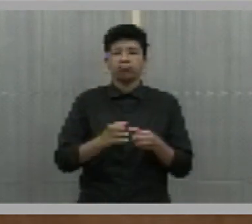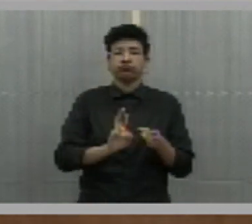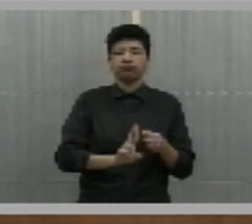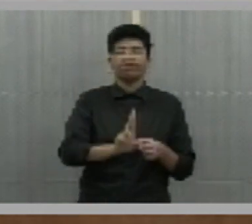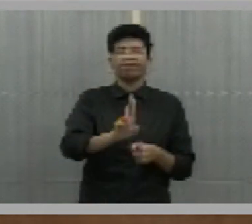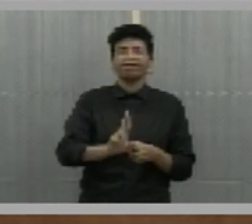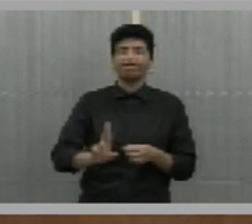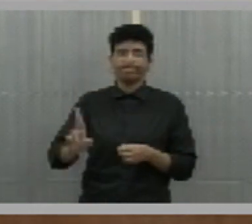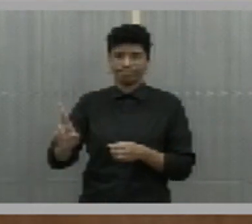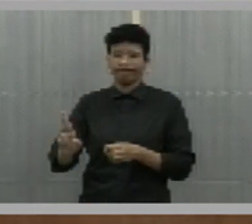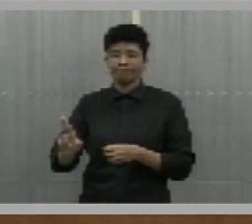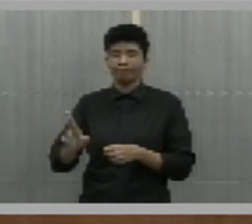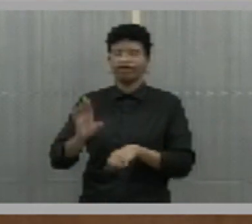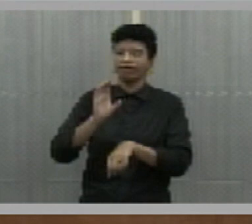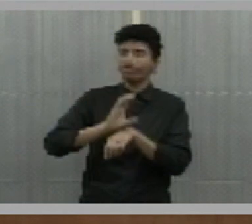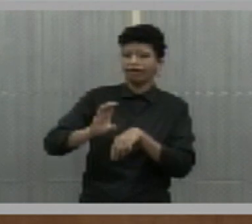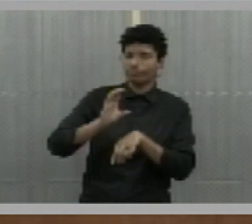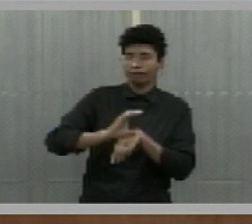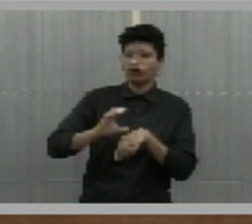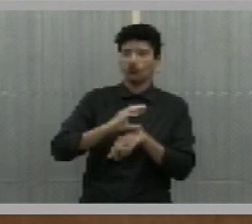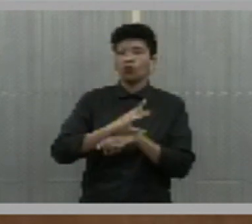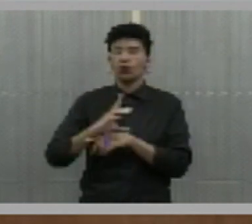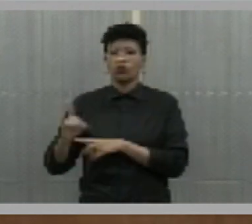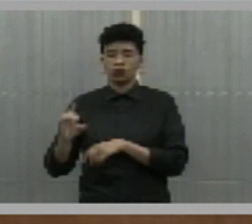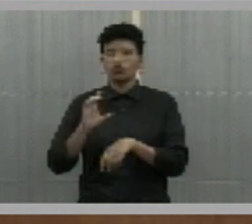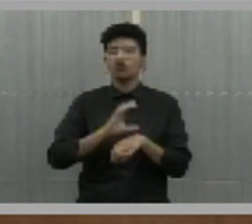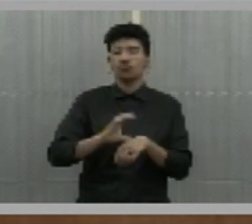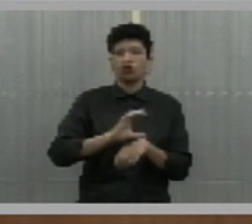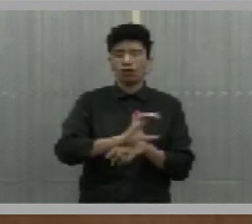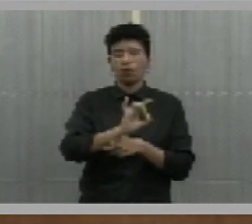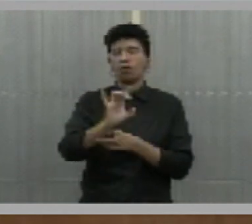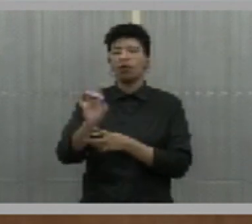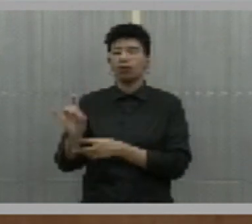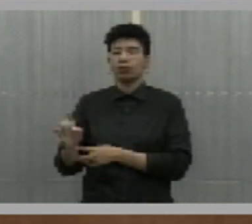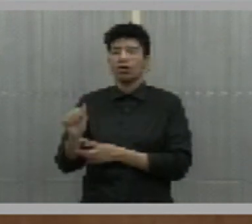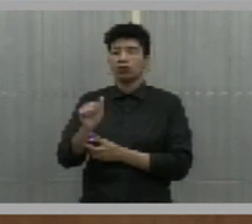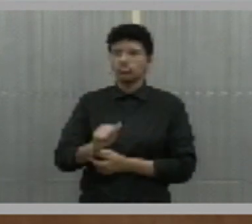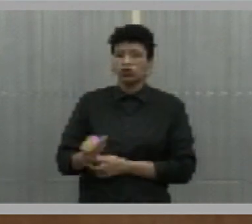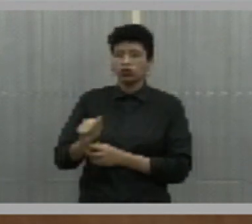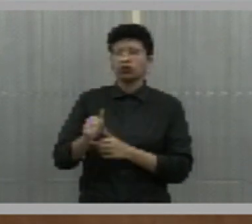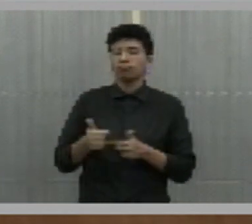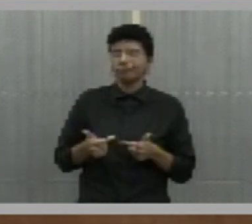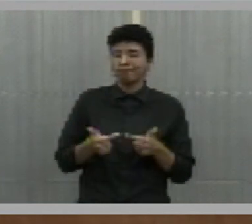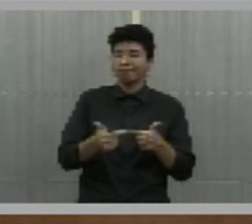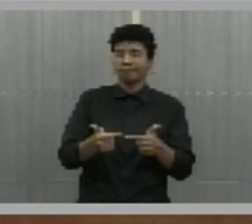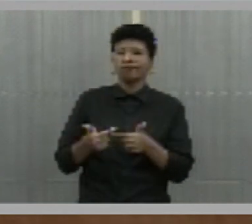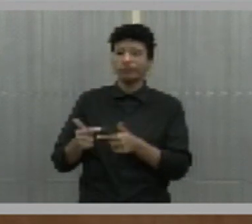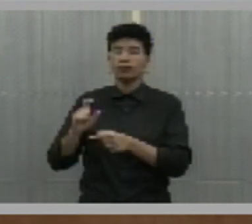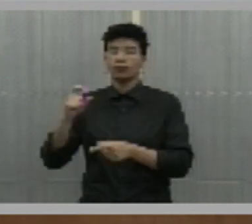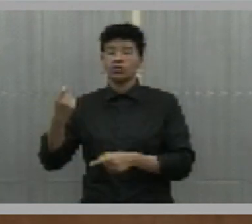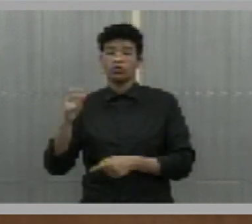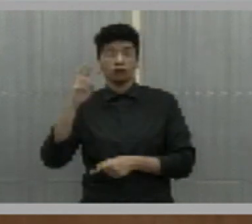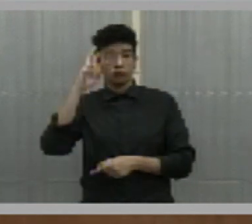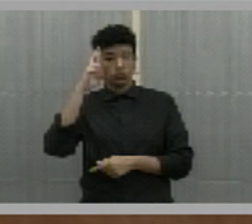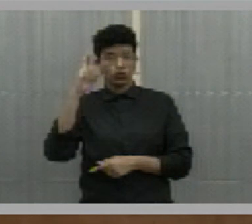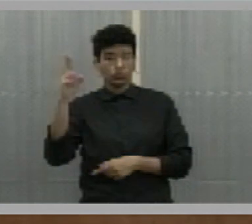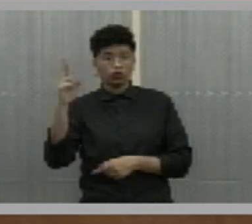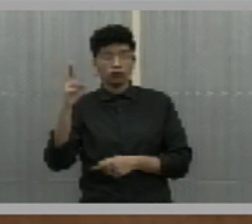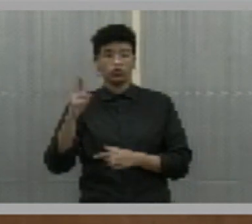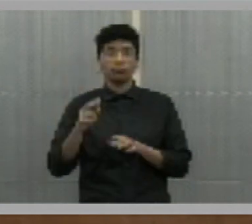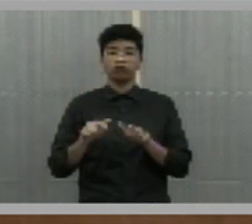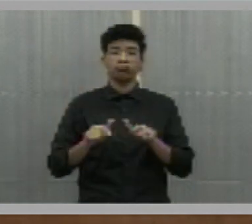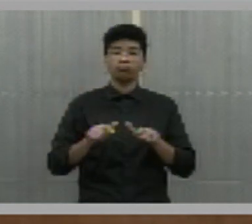departamentos de cursos e das coordenações de cursos, associação de servidores, ex-diretores,